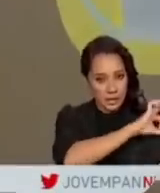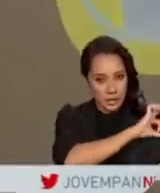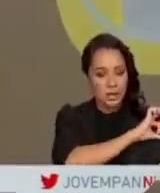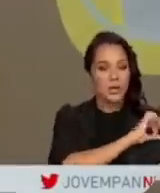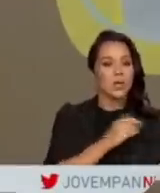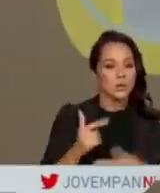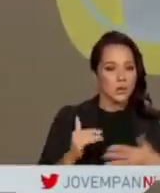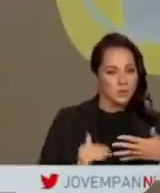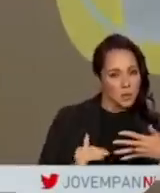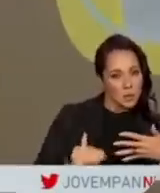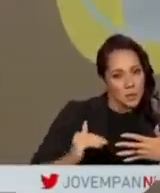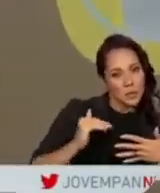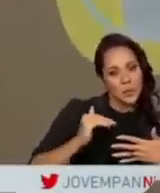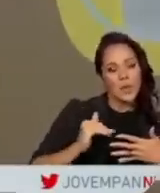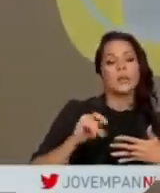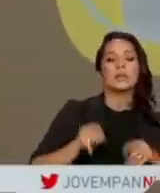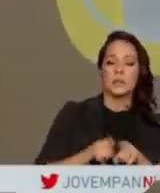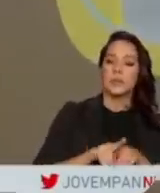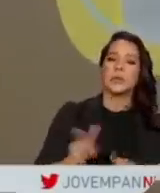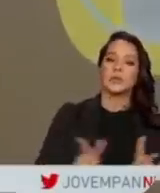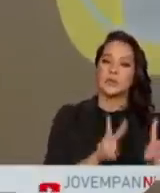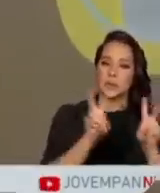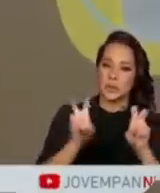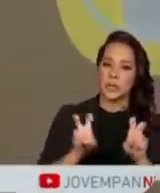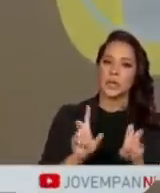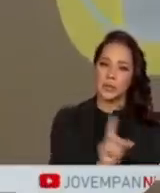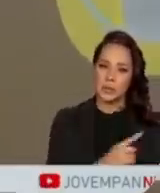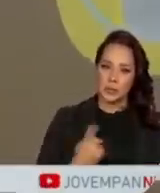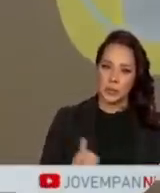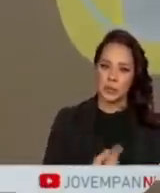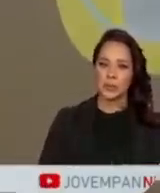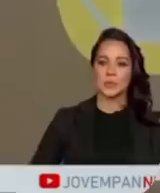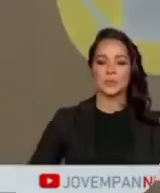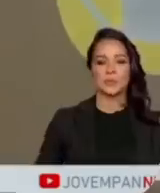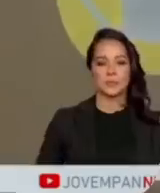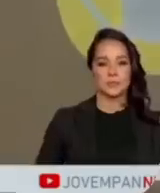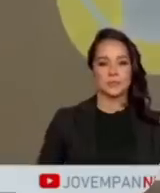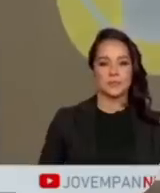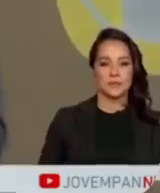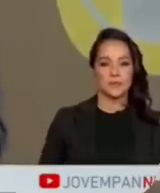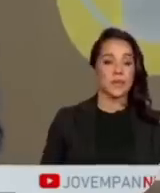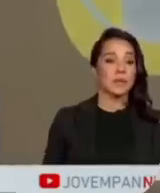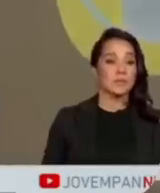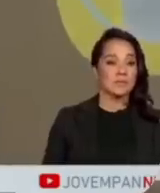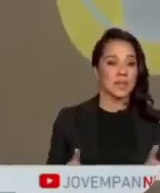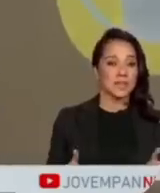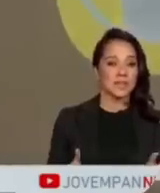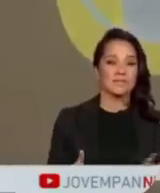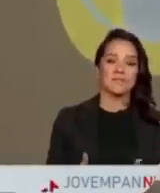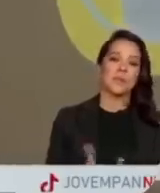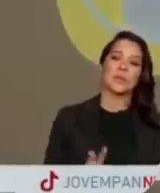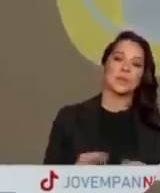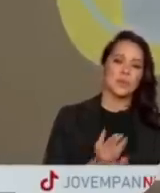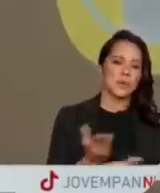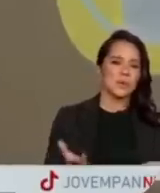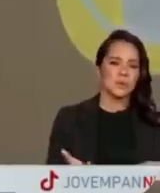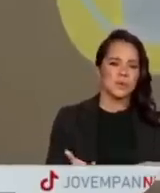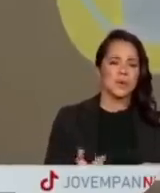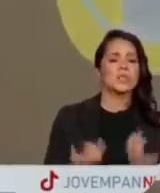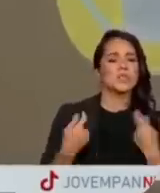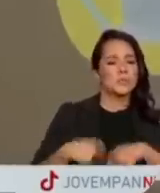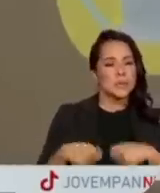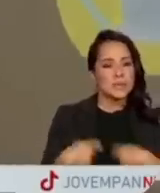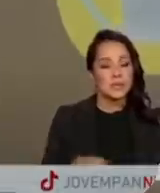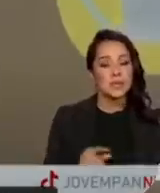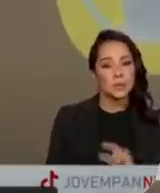educação também são assuntos nossos. Mas para tudo isso, naturalmente,